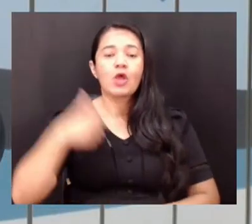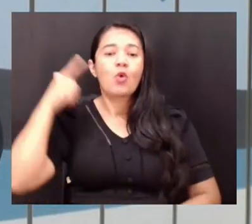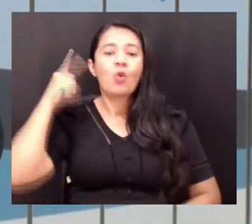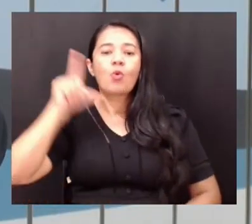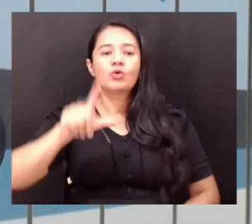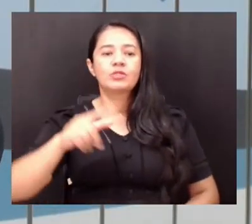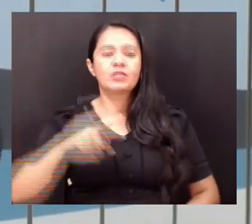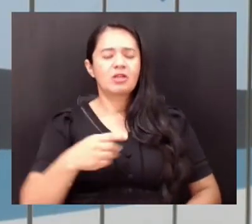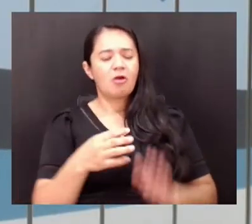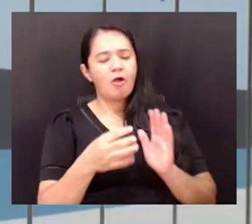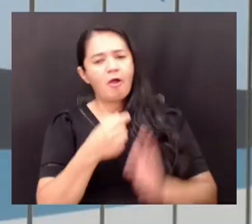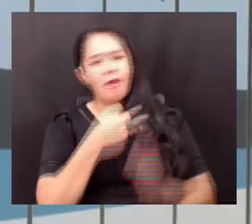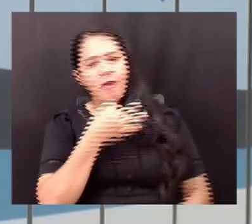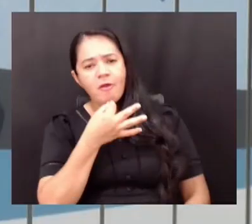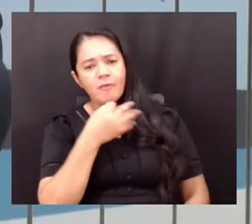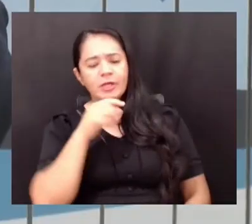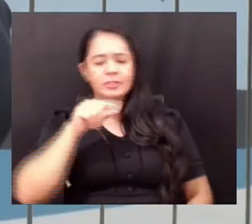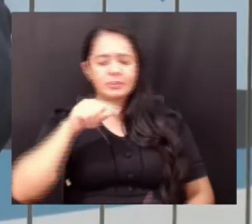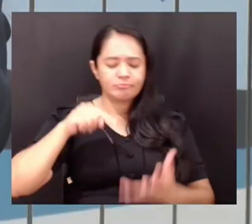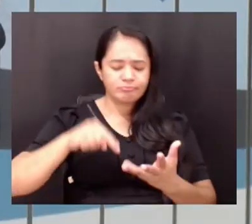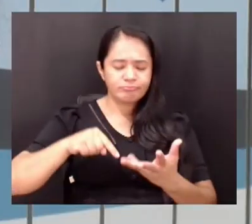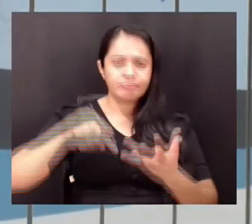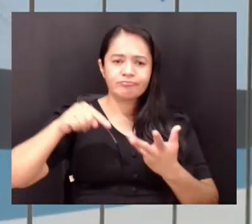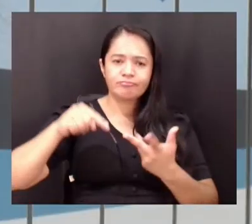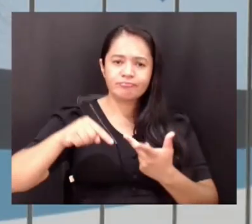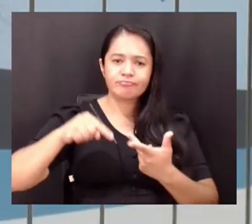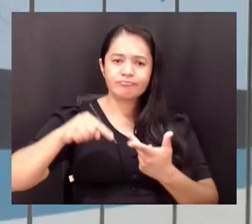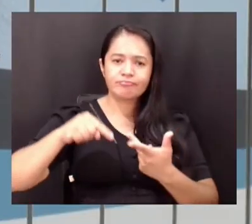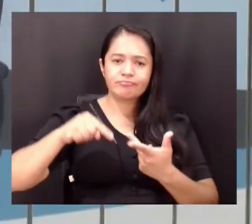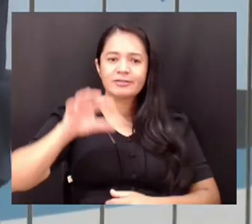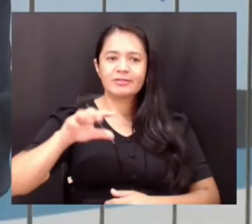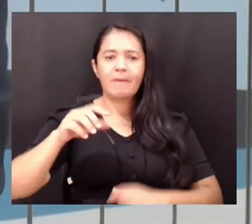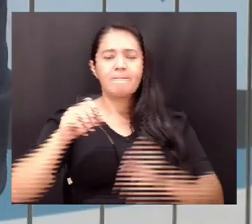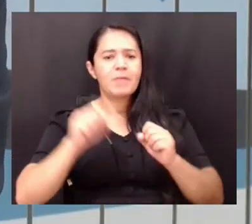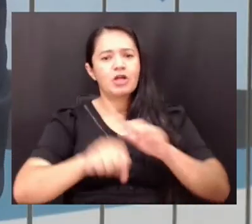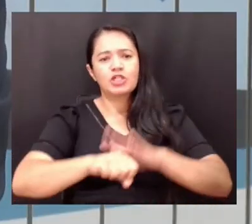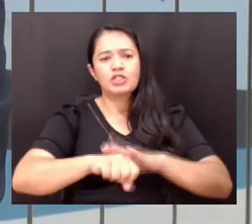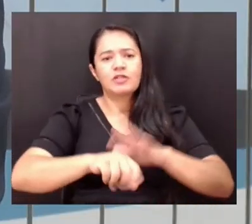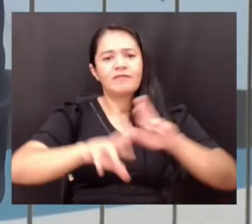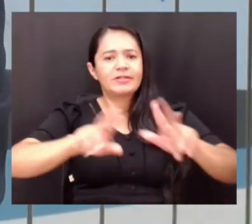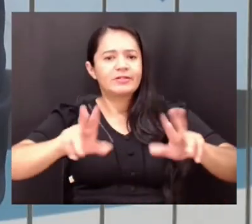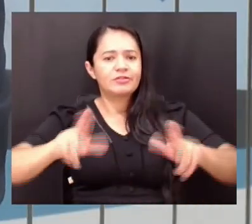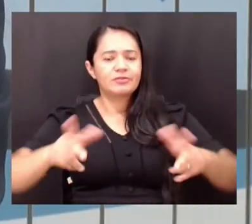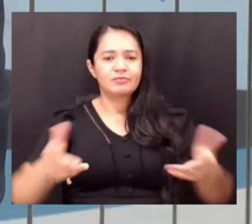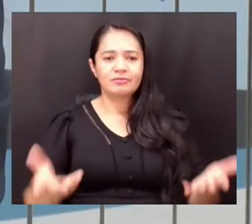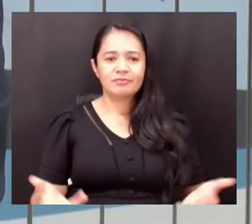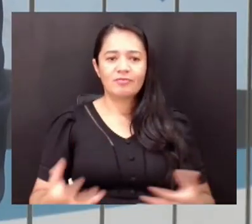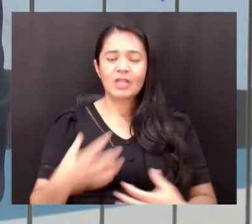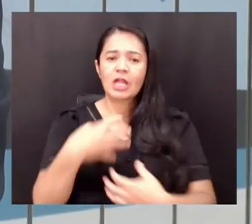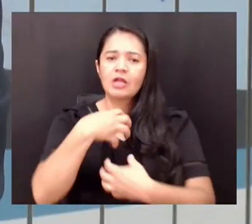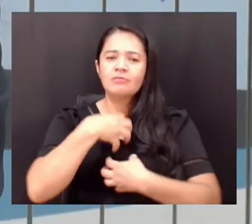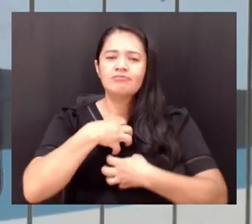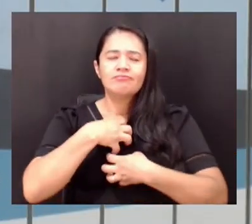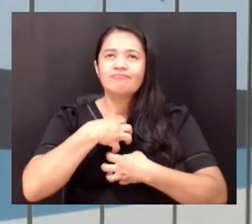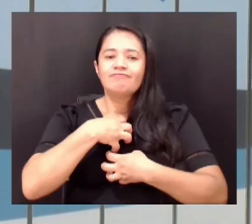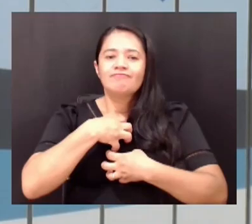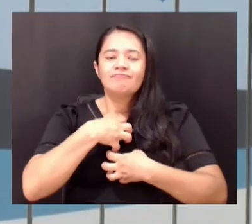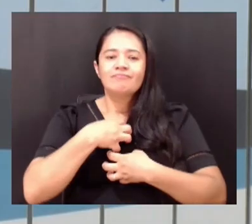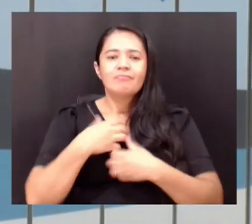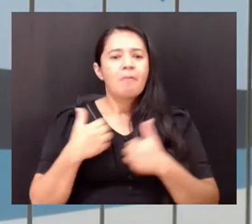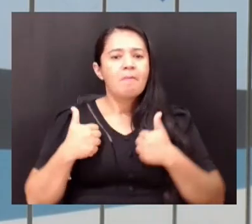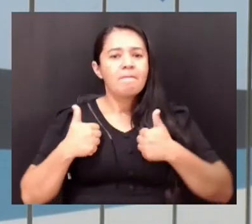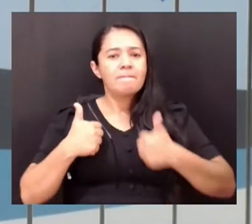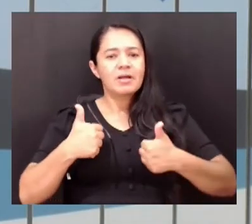deveria estar dessa forma, ou a gente pode fazer de uma maneira diferente, eu me sinto considerada. Eu sinto que eu